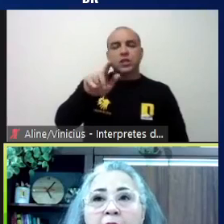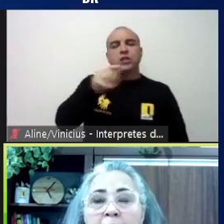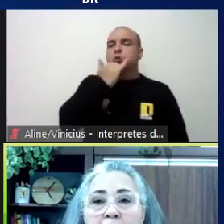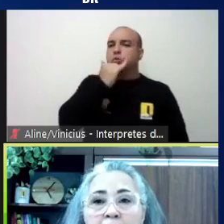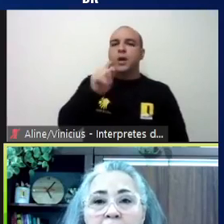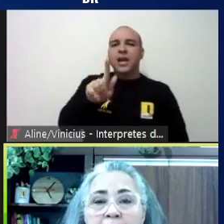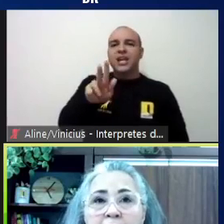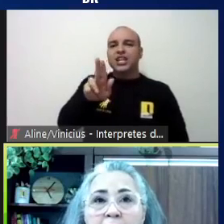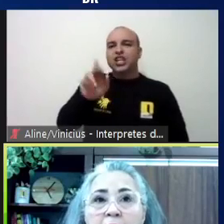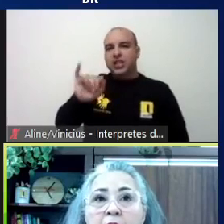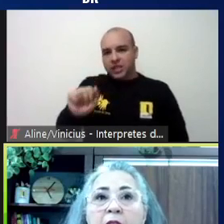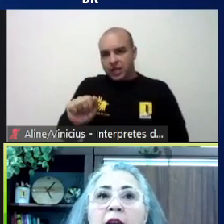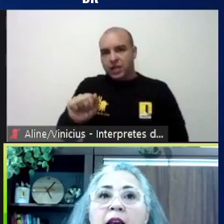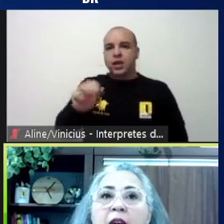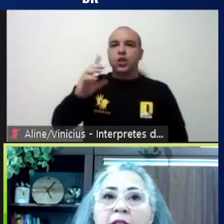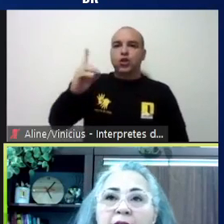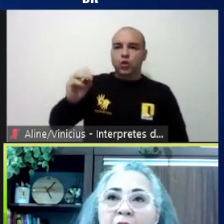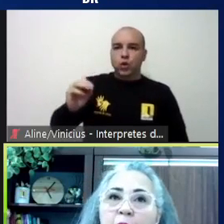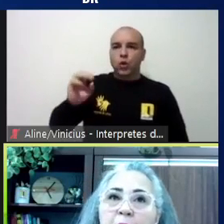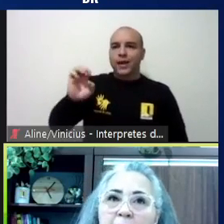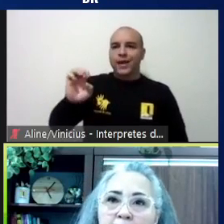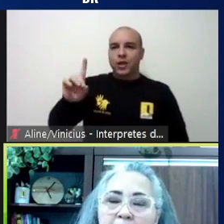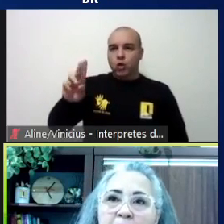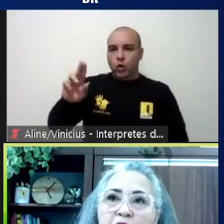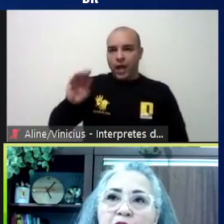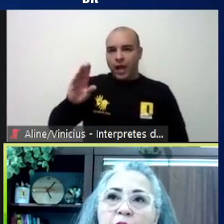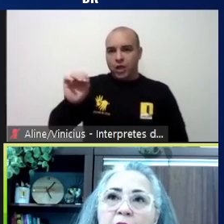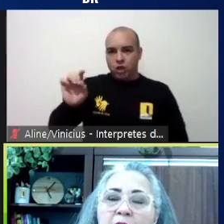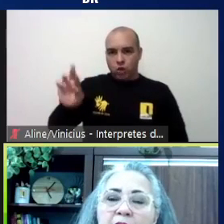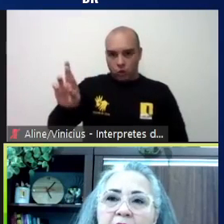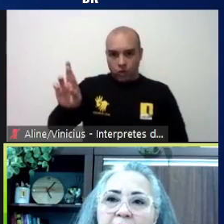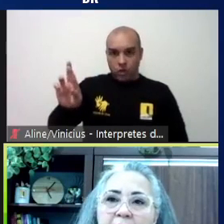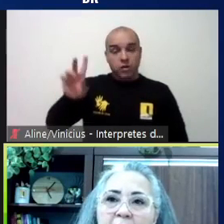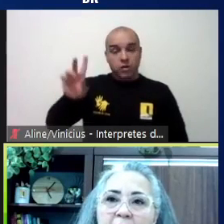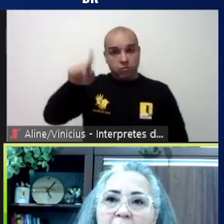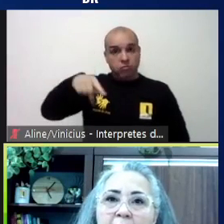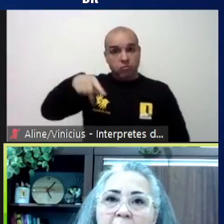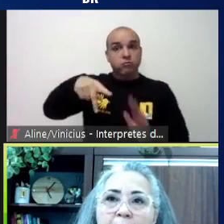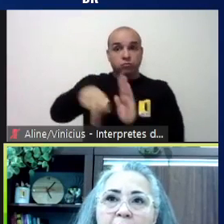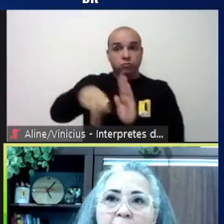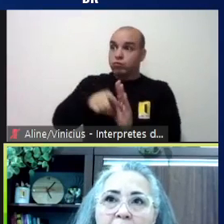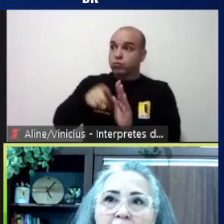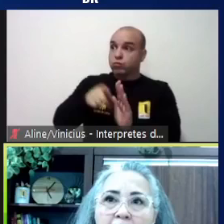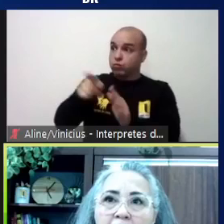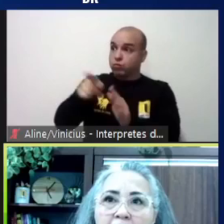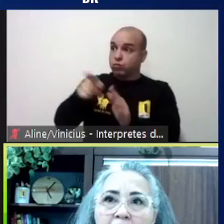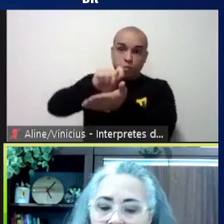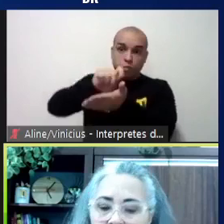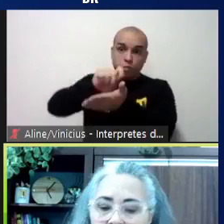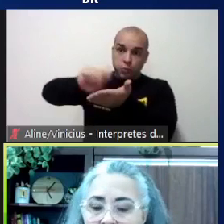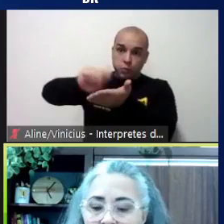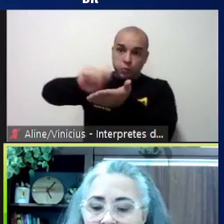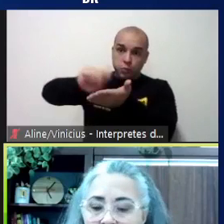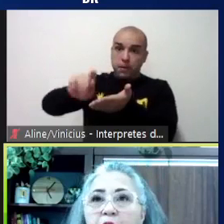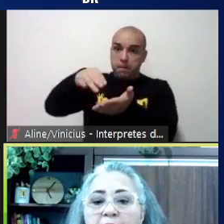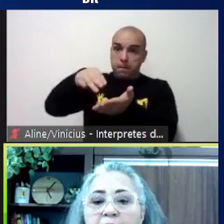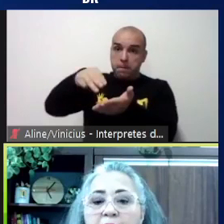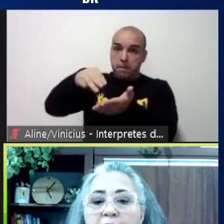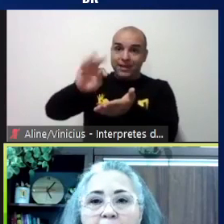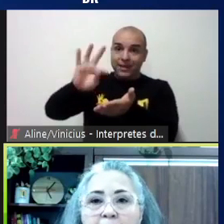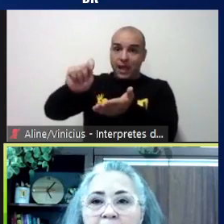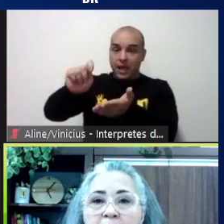para quem tem interesse, realizado pela Marta Gil, através da Amancai, que é a instituição